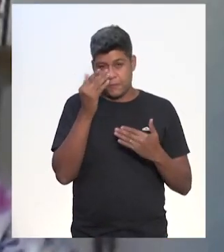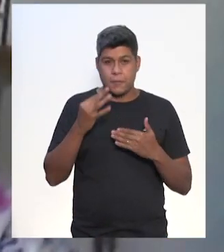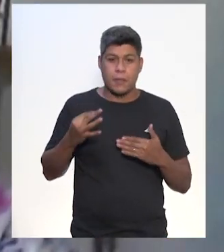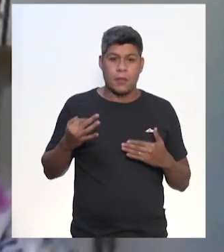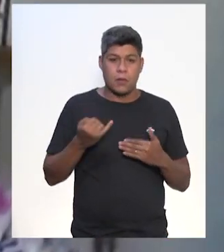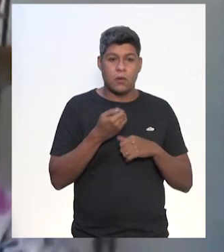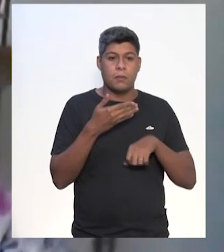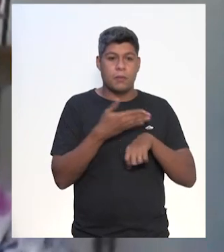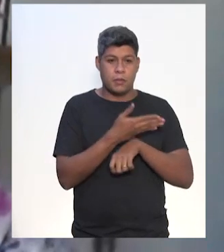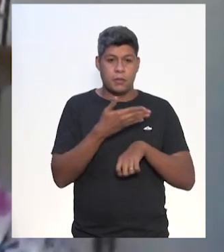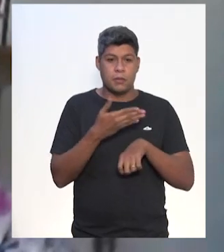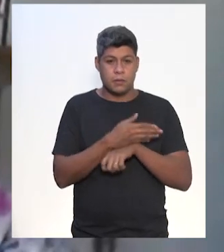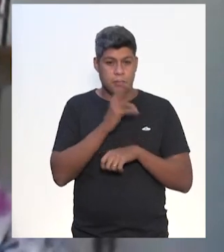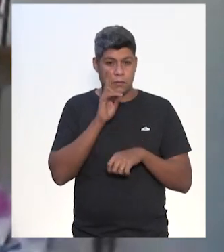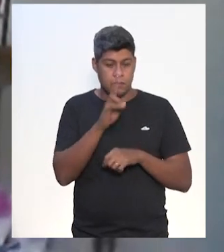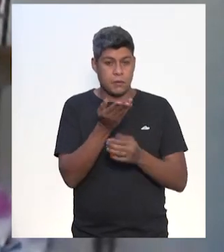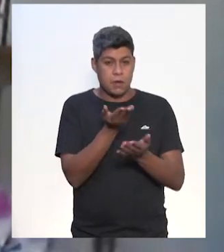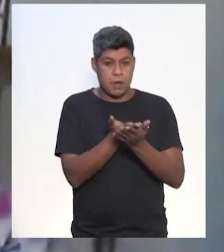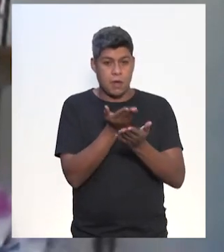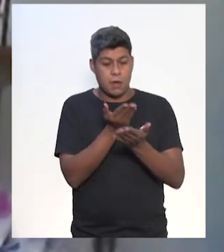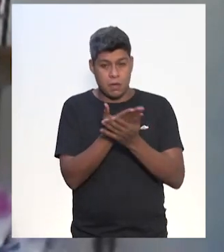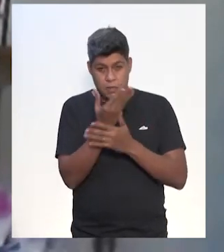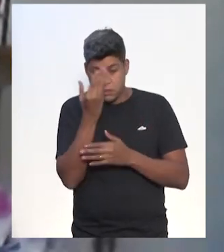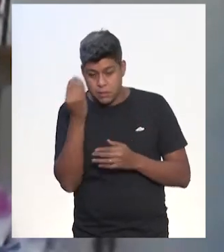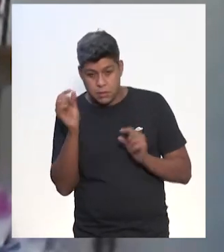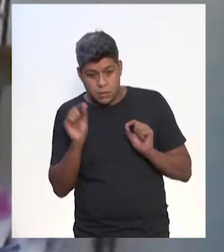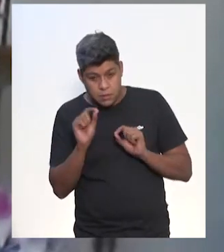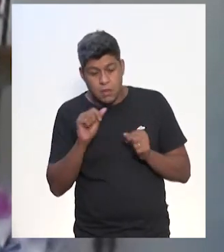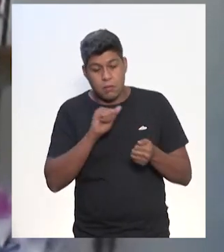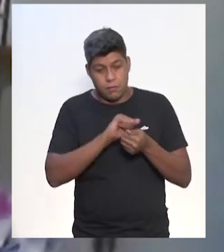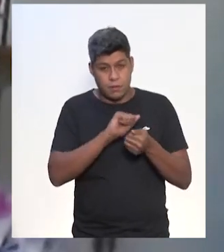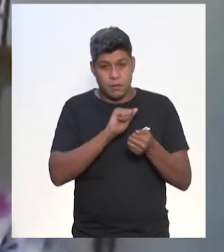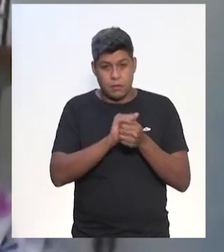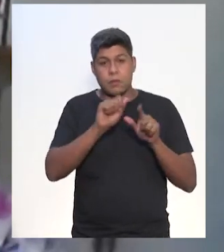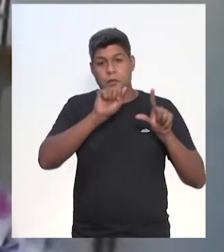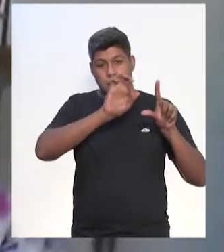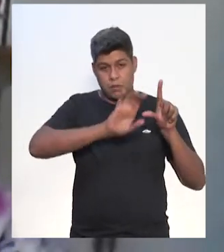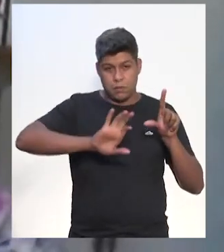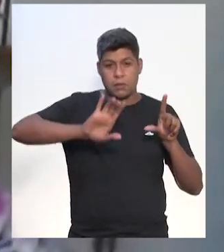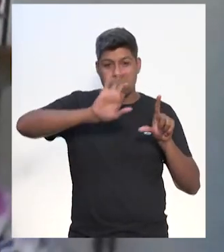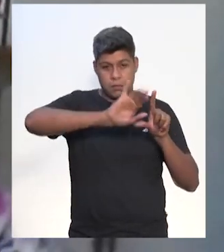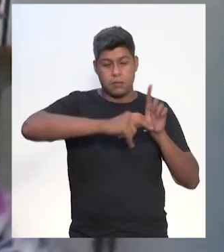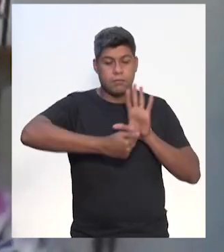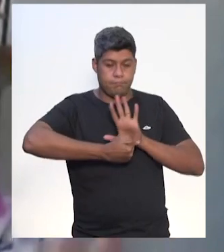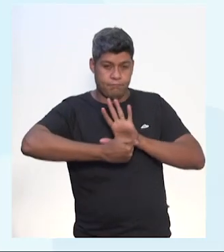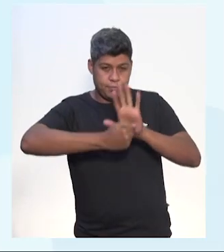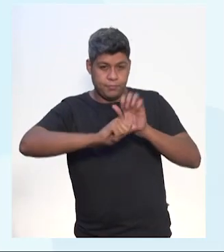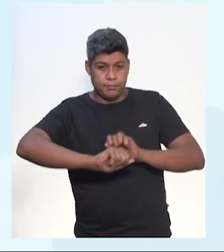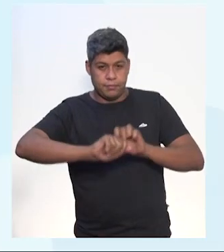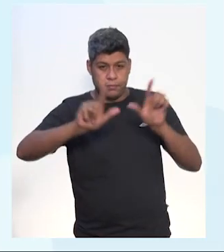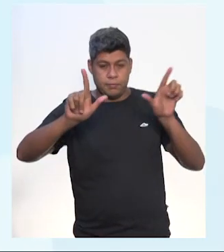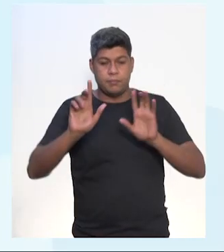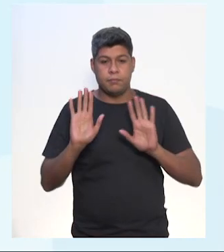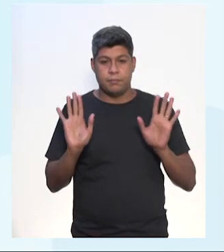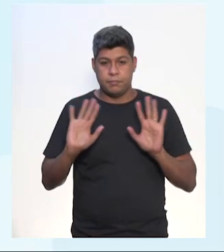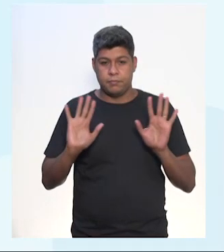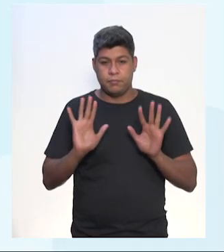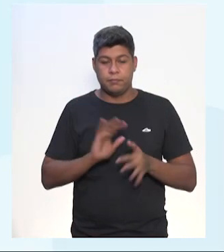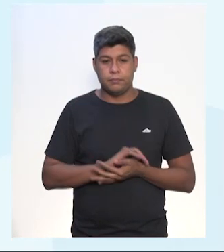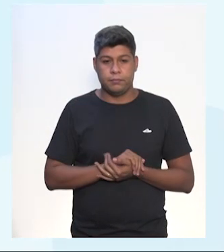que participaram e assistiram a essa aula. Não esqueçam de avaliá-la no QR Code, no link que vai aparecer aí na tela. Tchau, tchau.